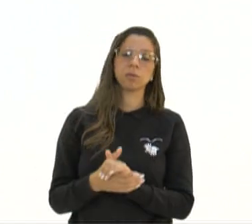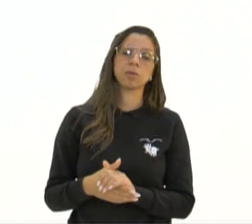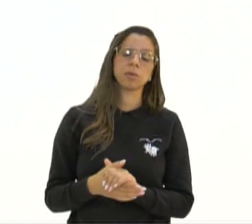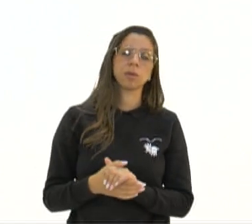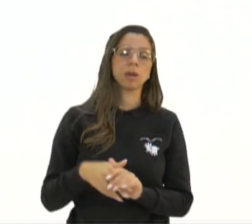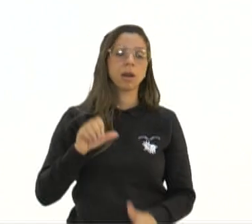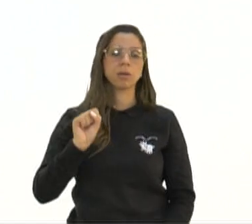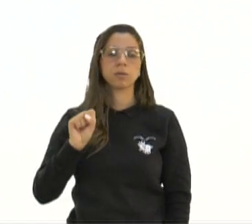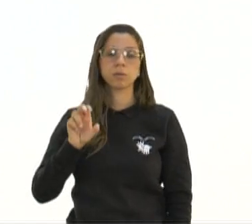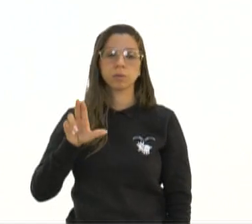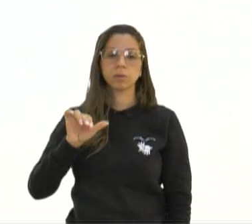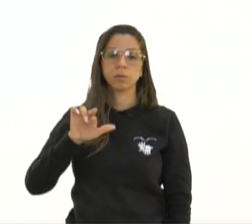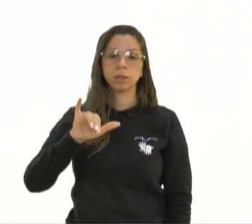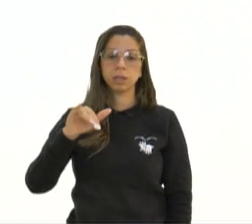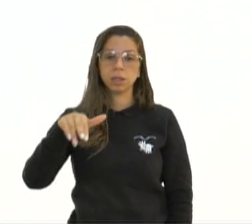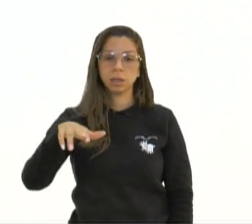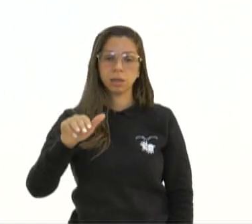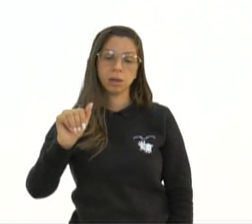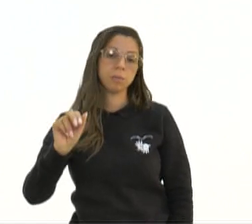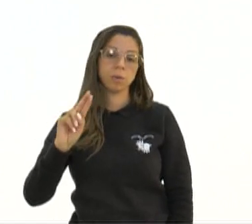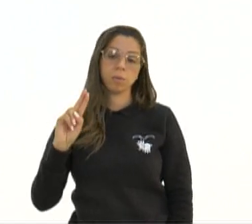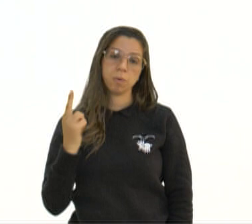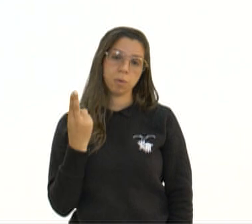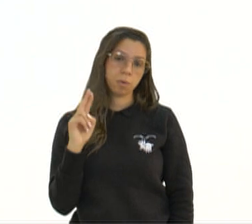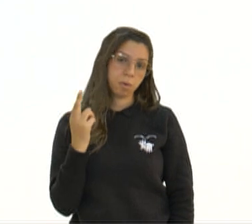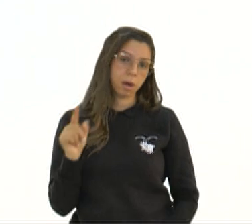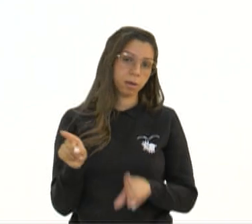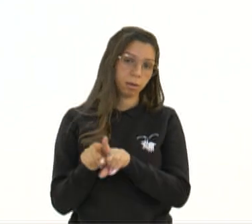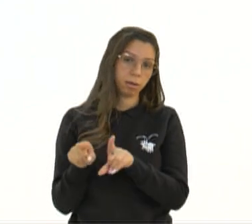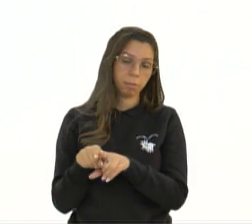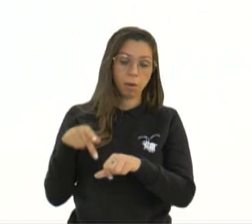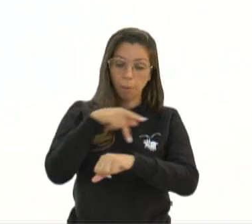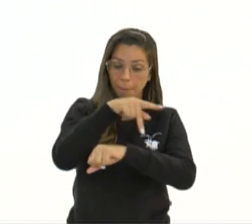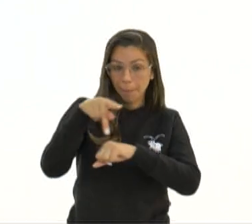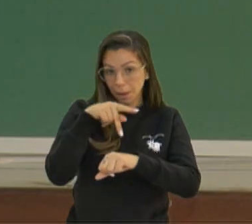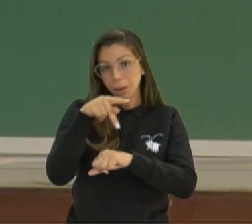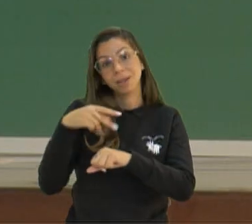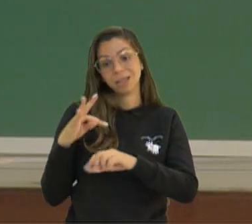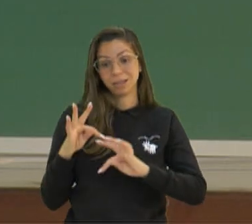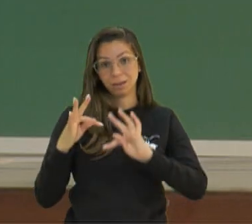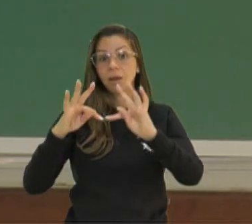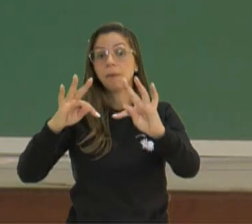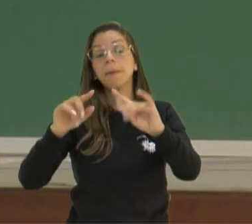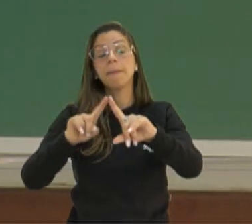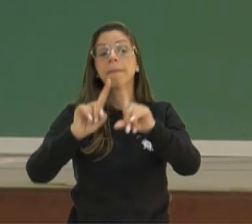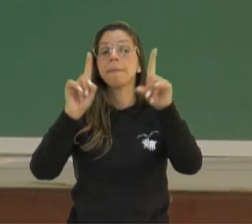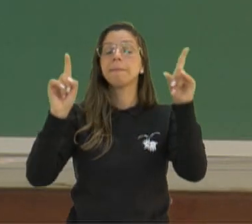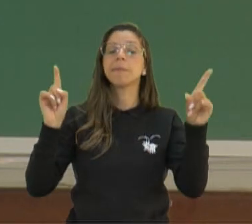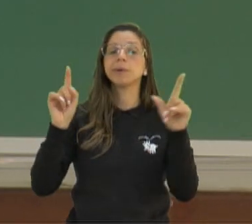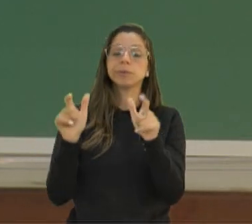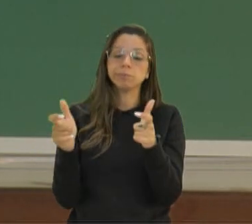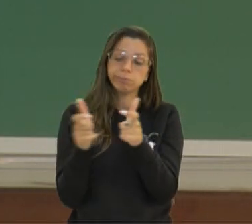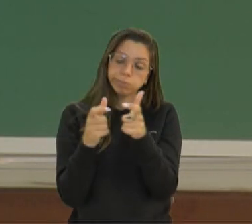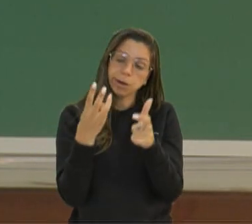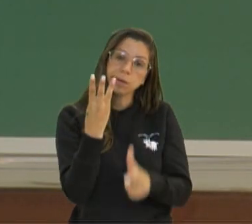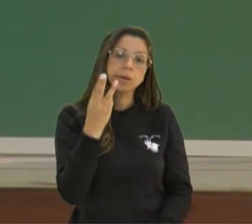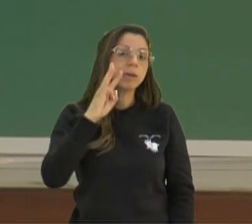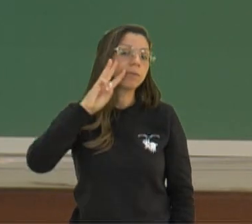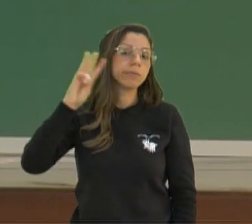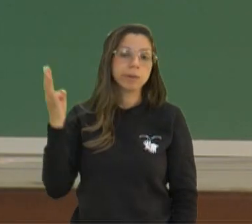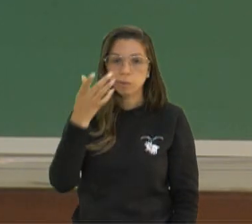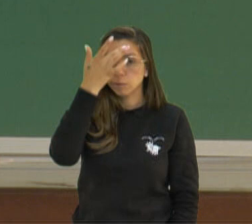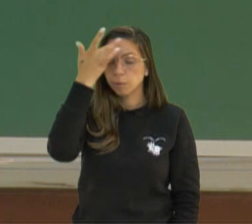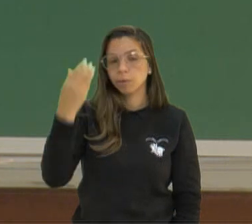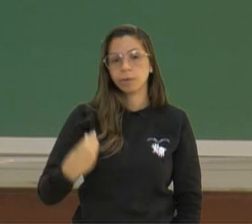Suriname. Uruguai também, né? Apesar de ser um país bem desenvolvido, possui aproximadamente 3 milhões de